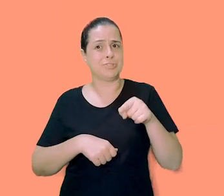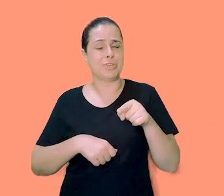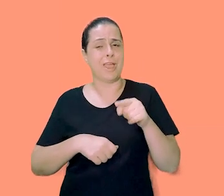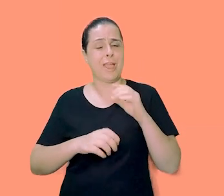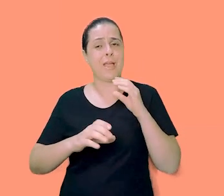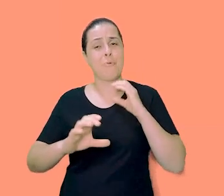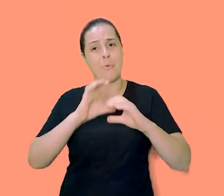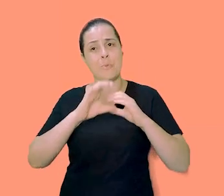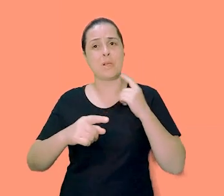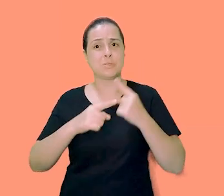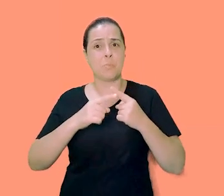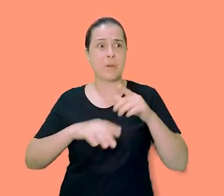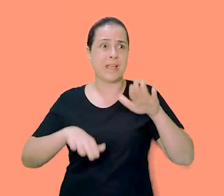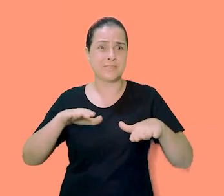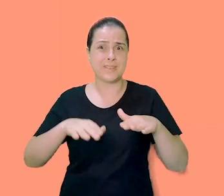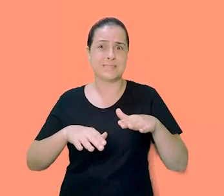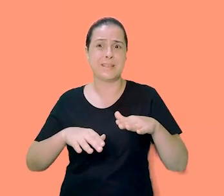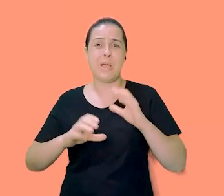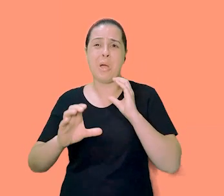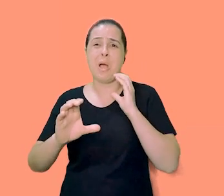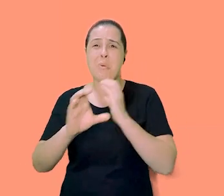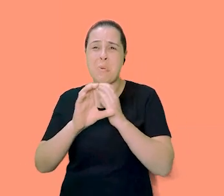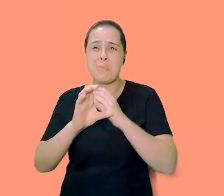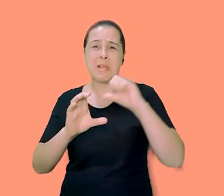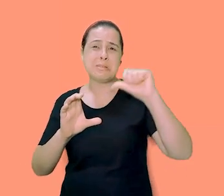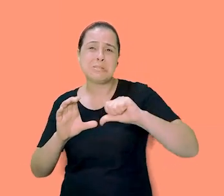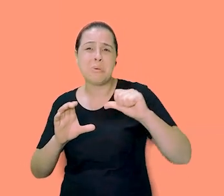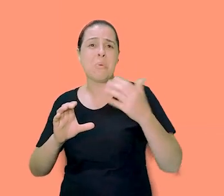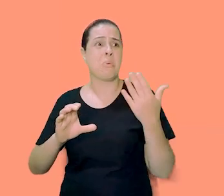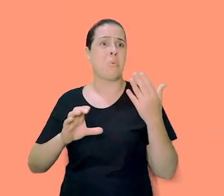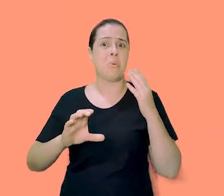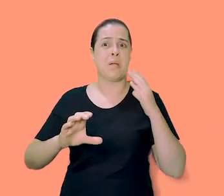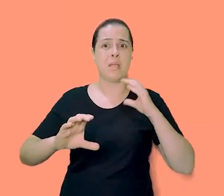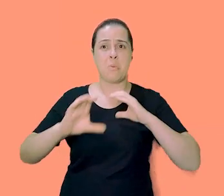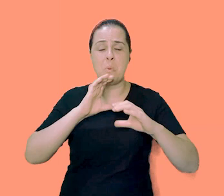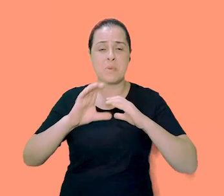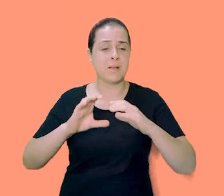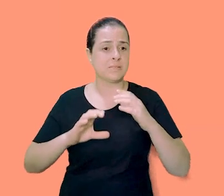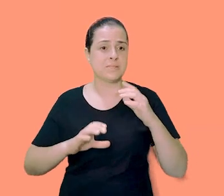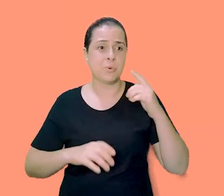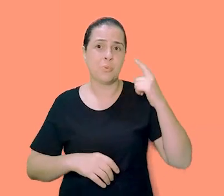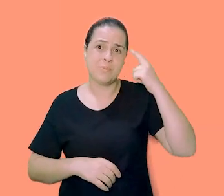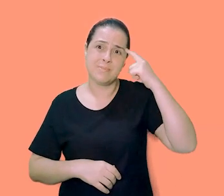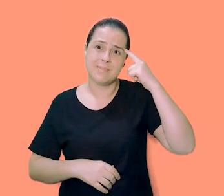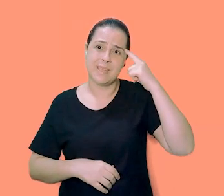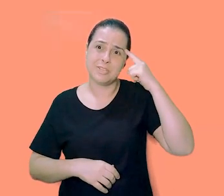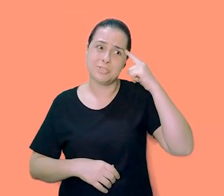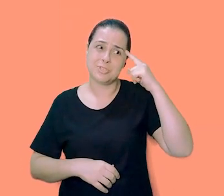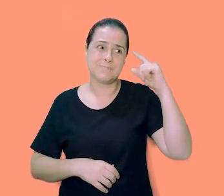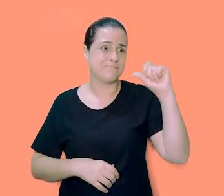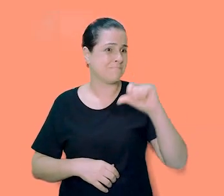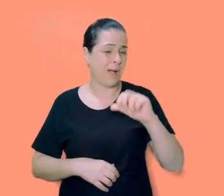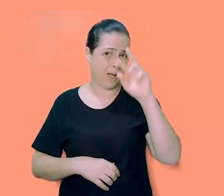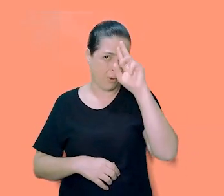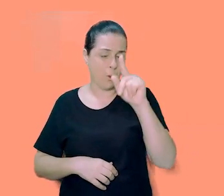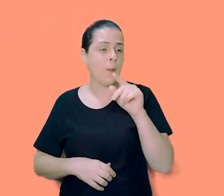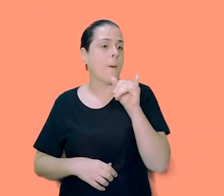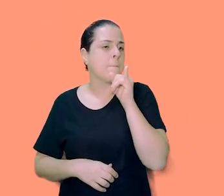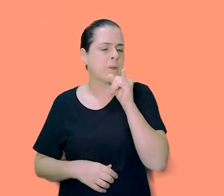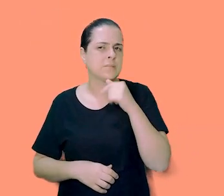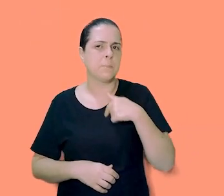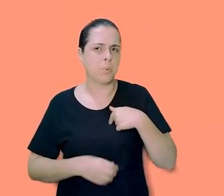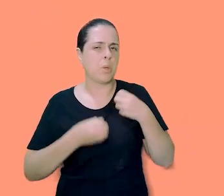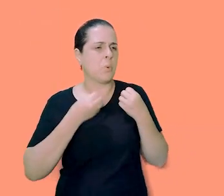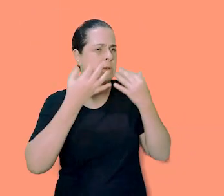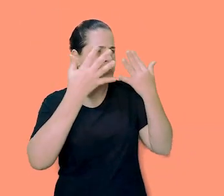Então, eu imagino que você vai entender o que eu quero dizer com aquilo que eu pensei, e eu falo metade, e você